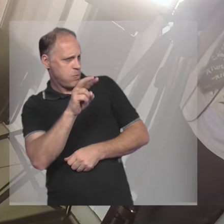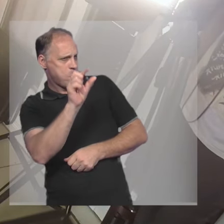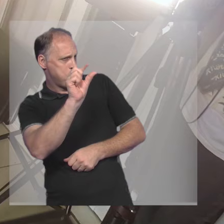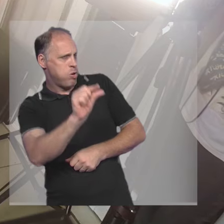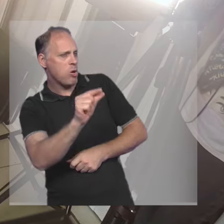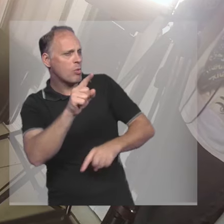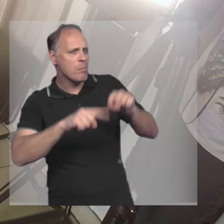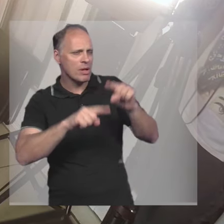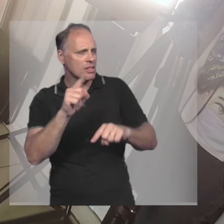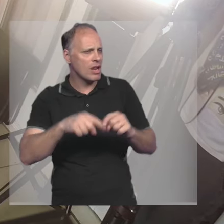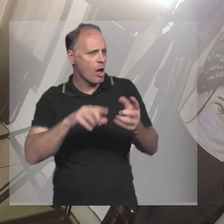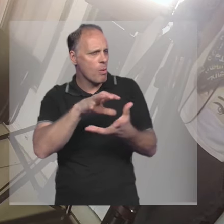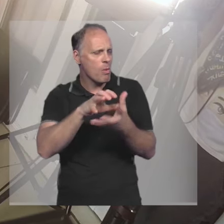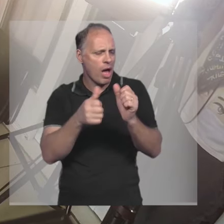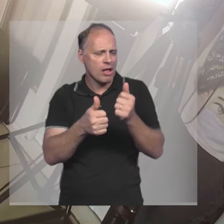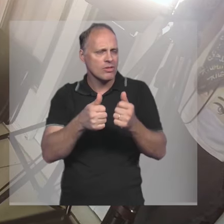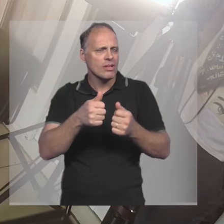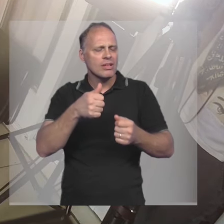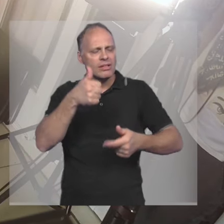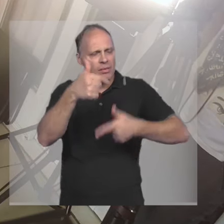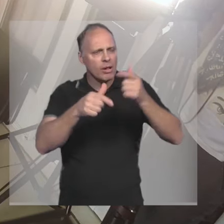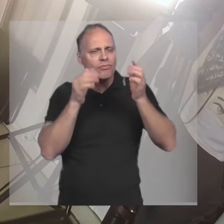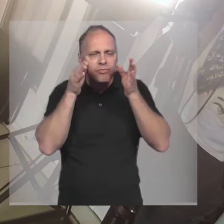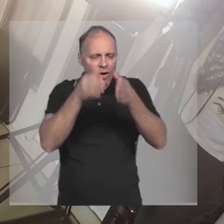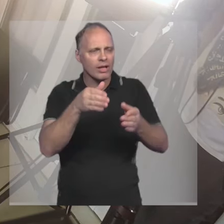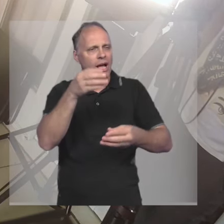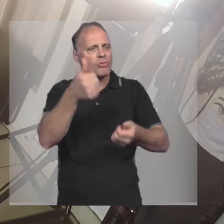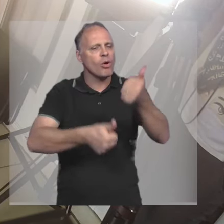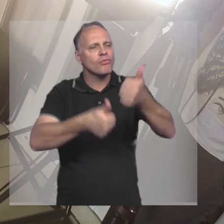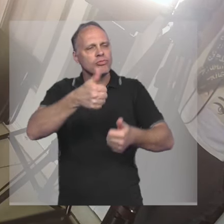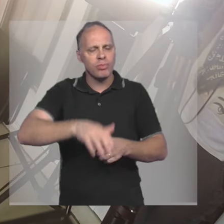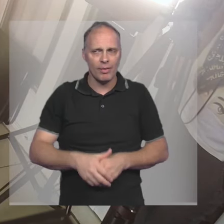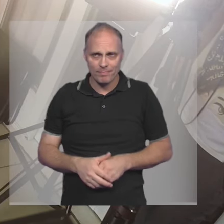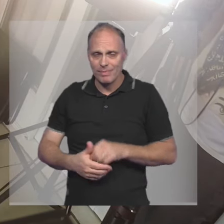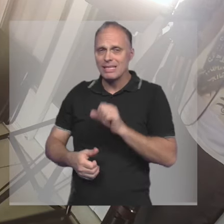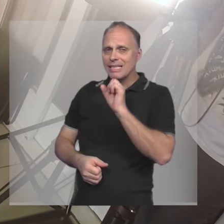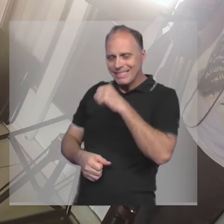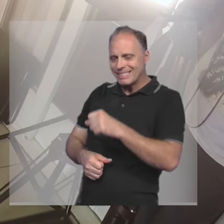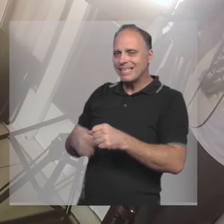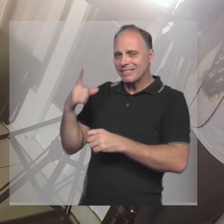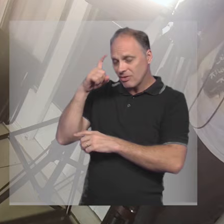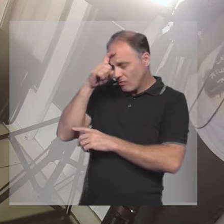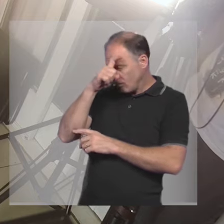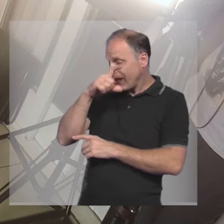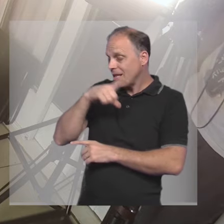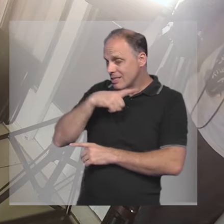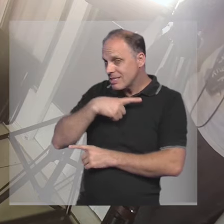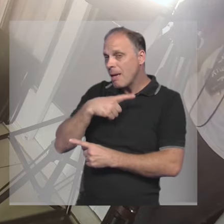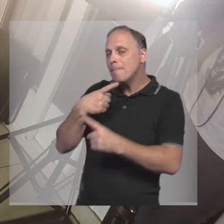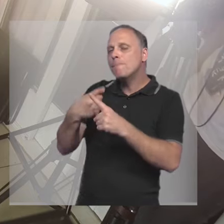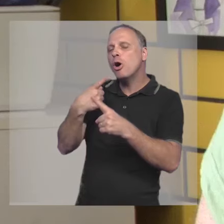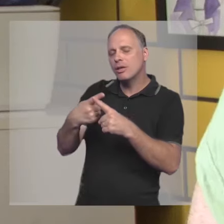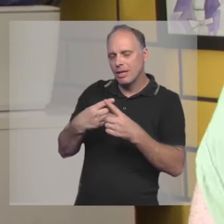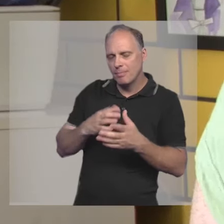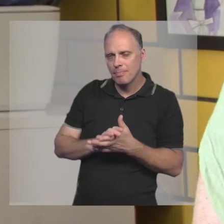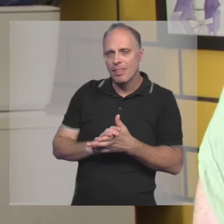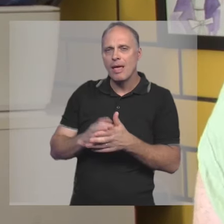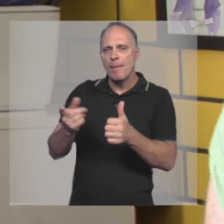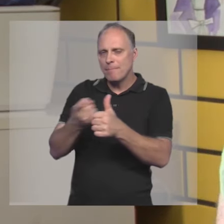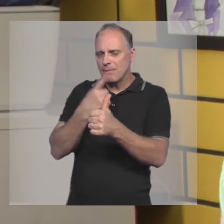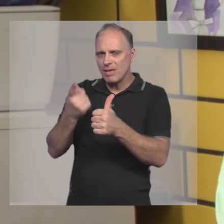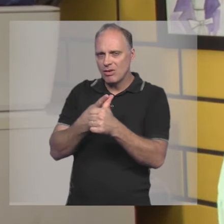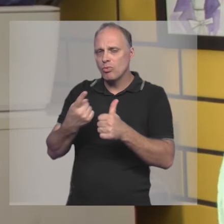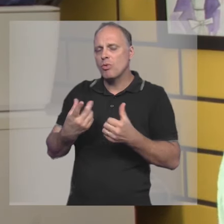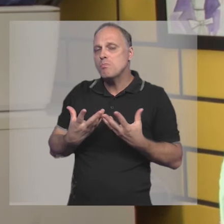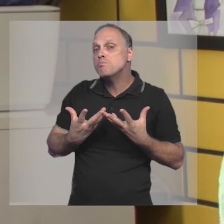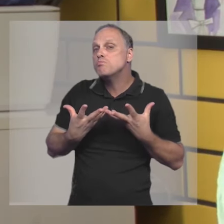pouco pobre no sentido de reprodução. Ele é por alguns motivos bem básicos, assim. Que a